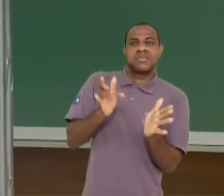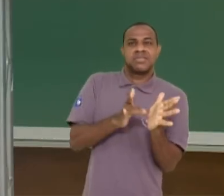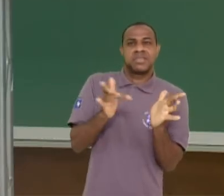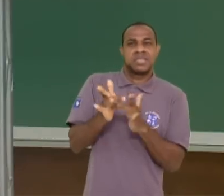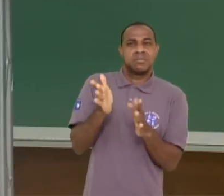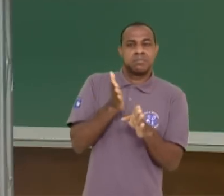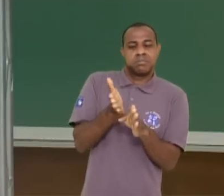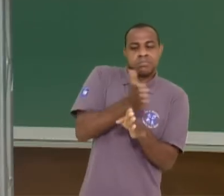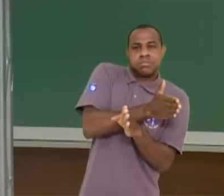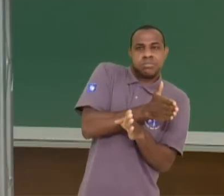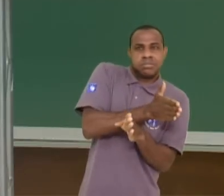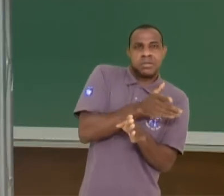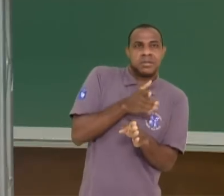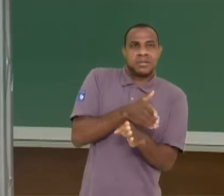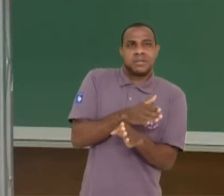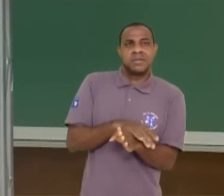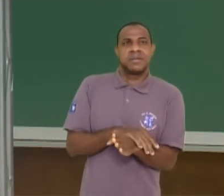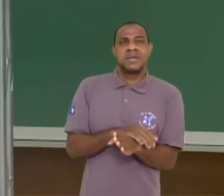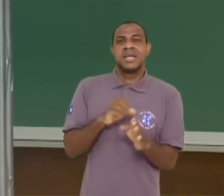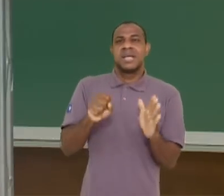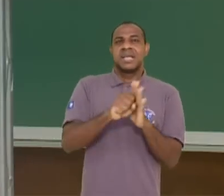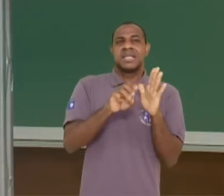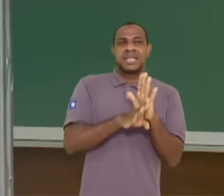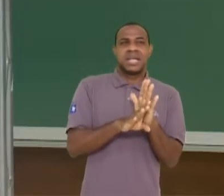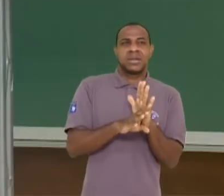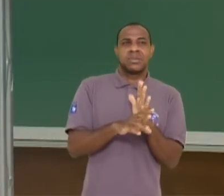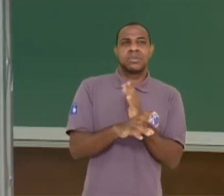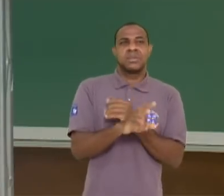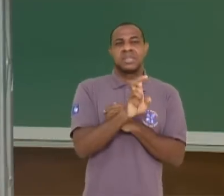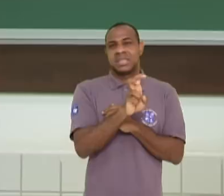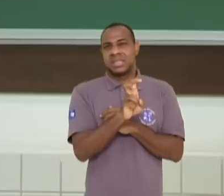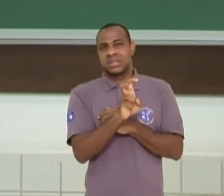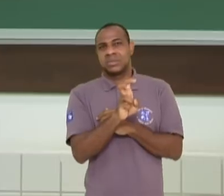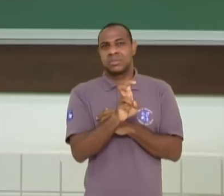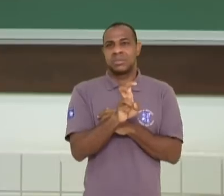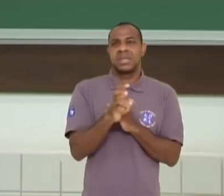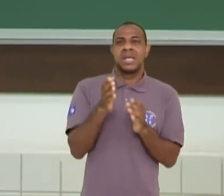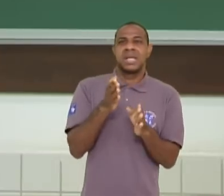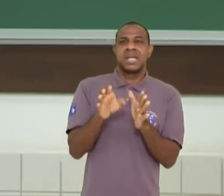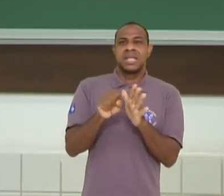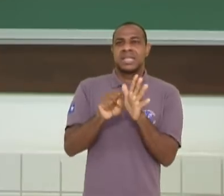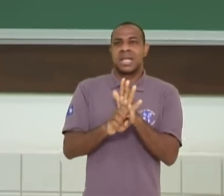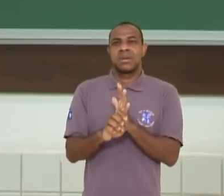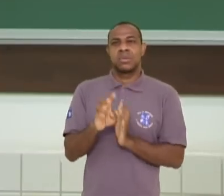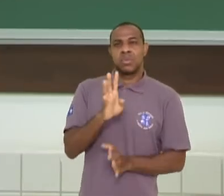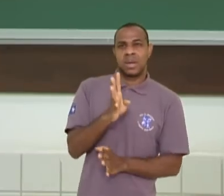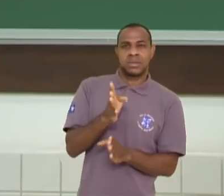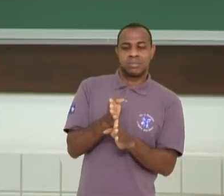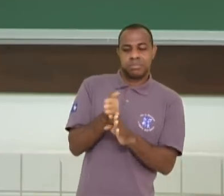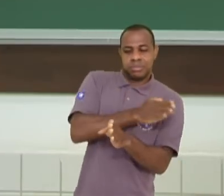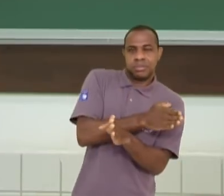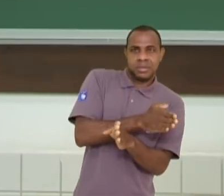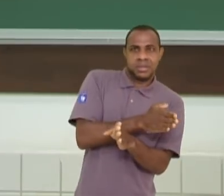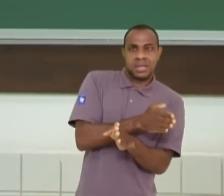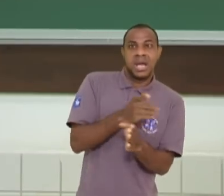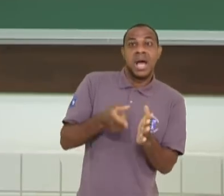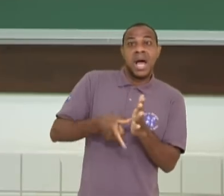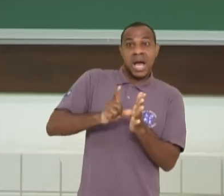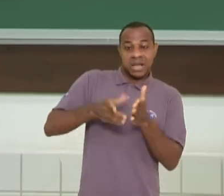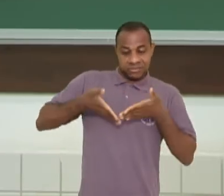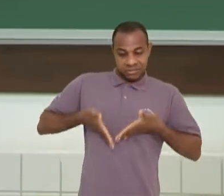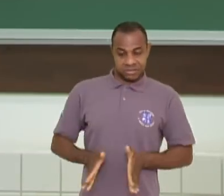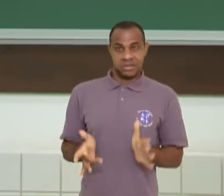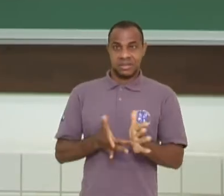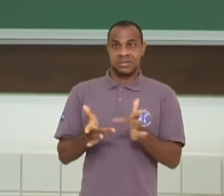do teatro grego, né? Século V, séculos IV a.C. Então, antes do nascimento de Cristo, né, nós já tínhamos